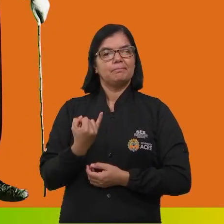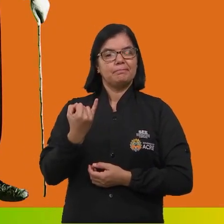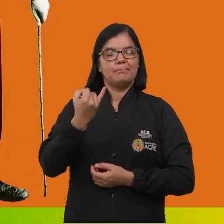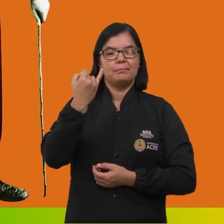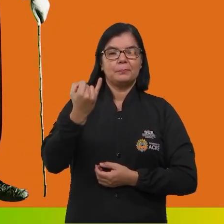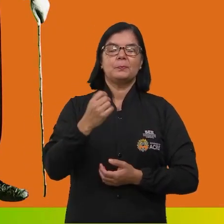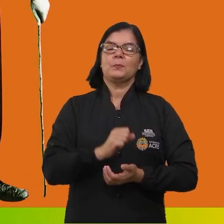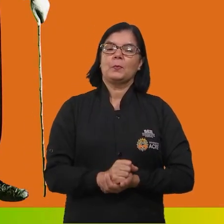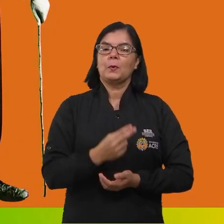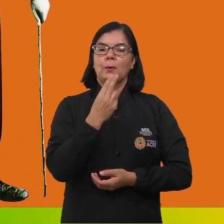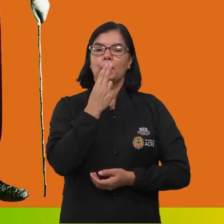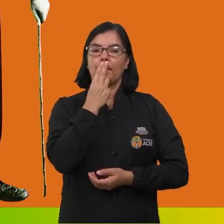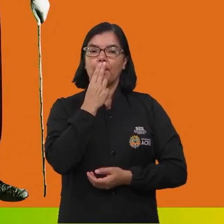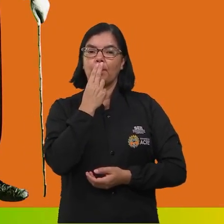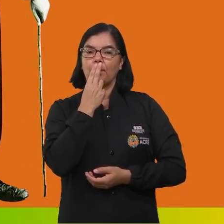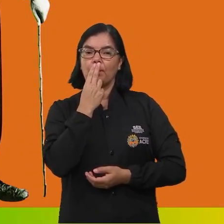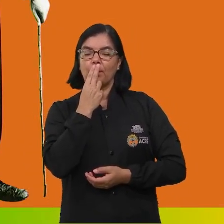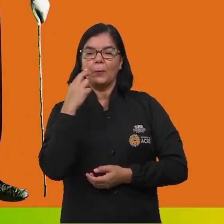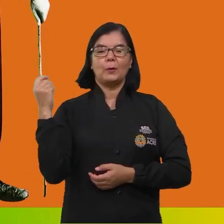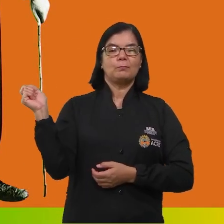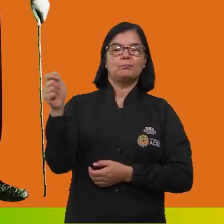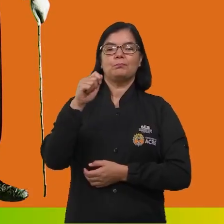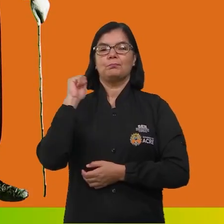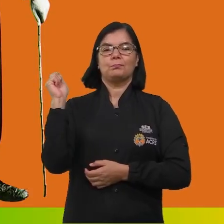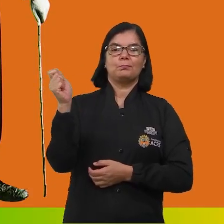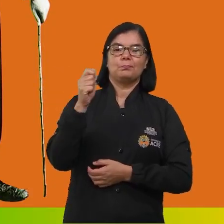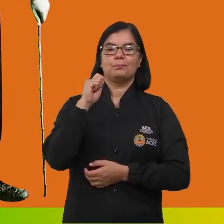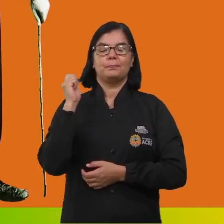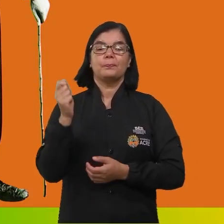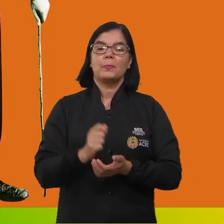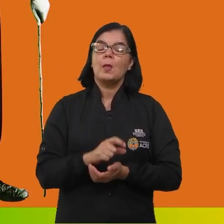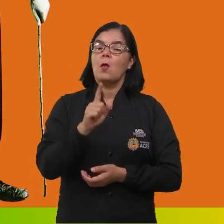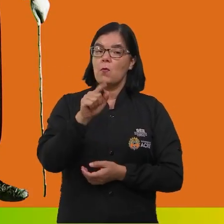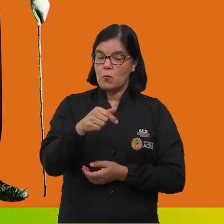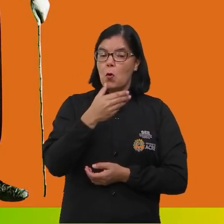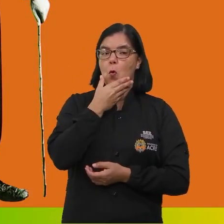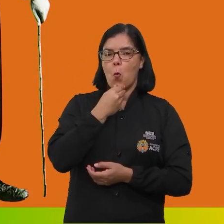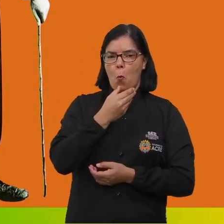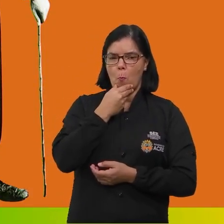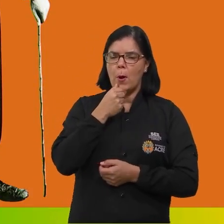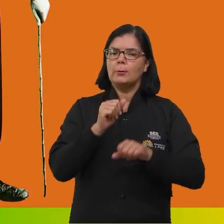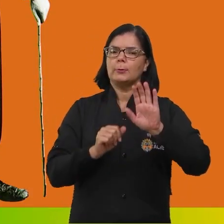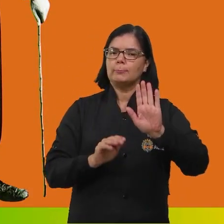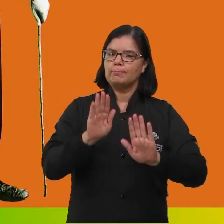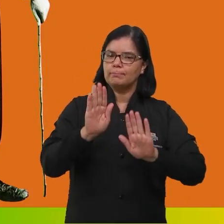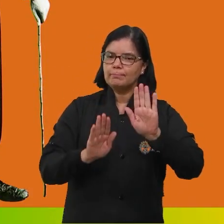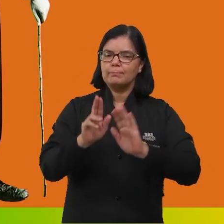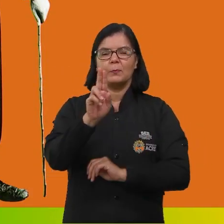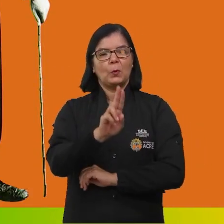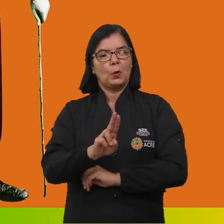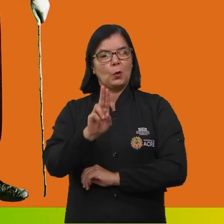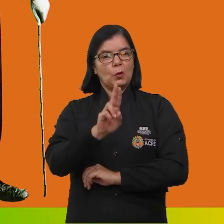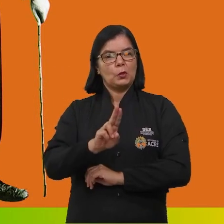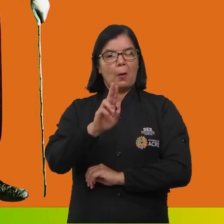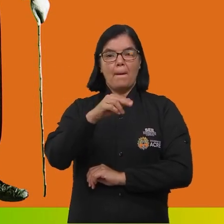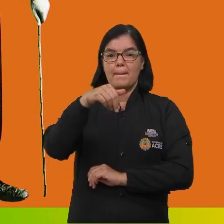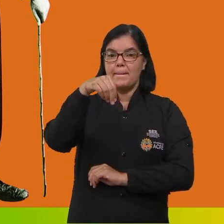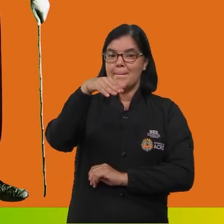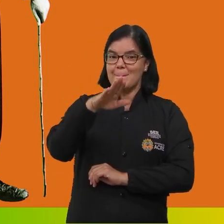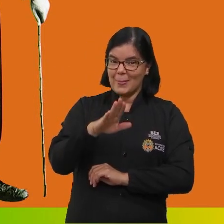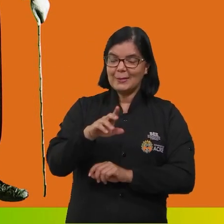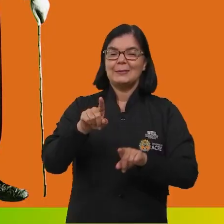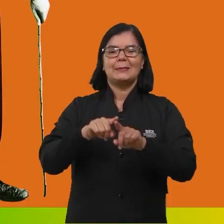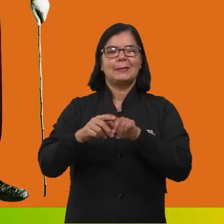pantomima é o famoso Charlie Chaplin. Foi um mestre da pantomima, utilizando